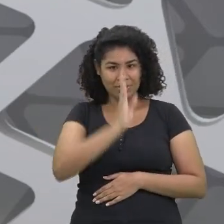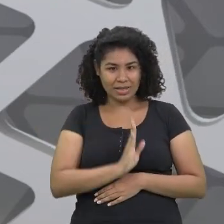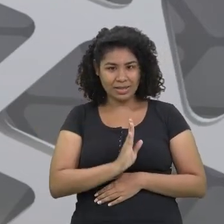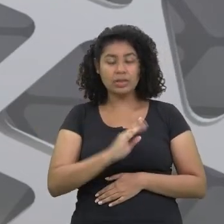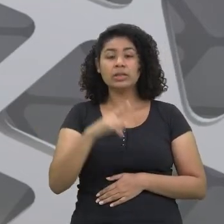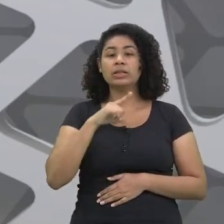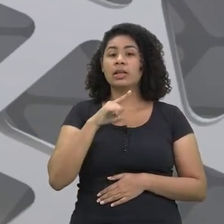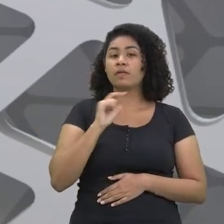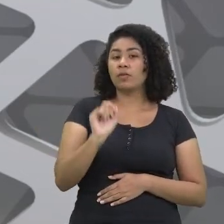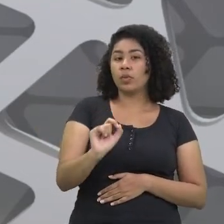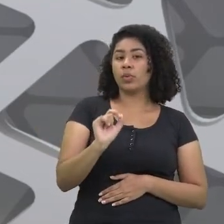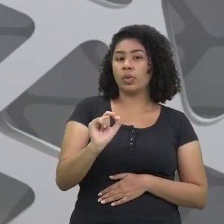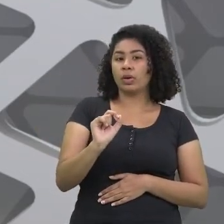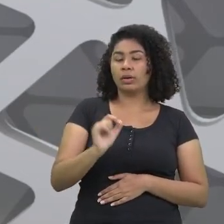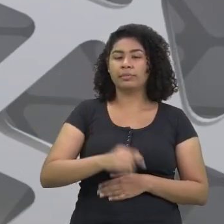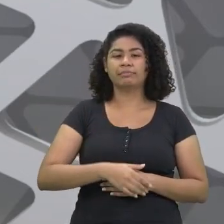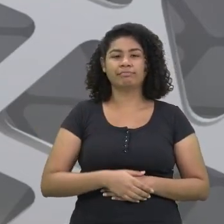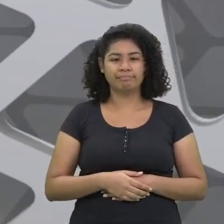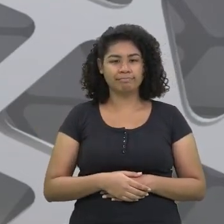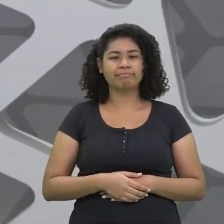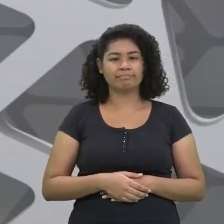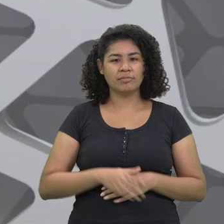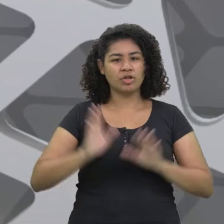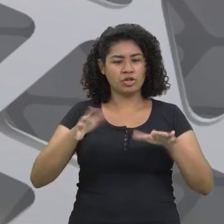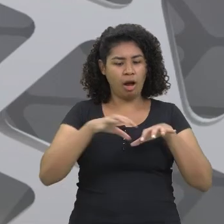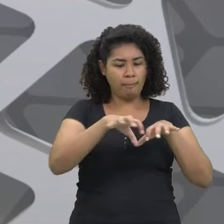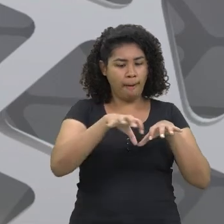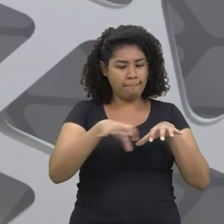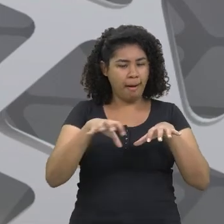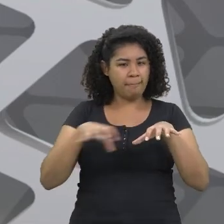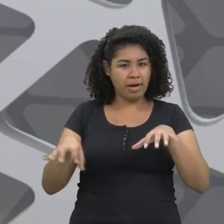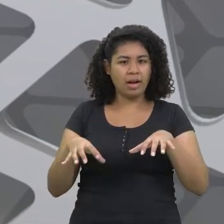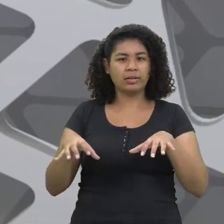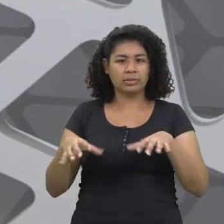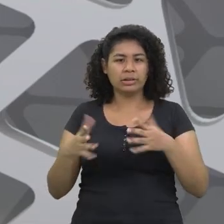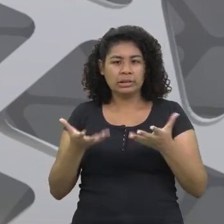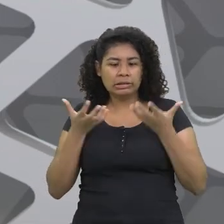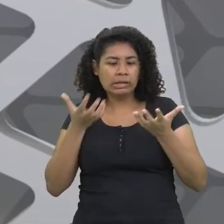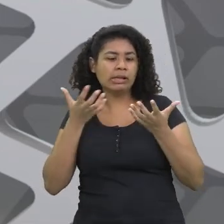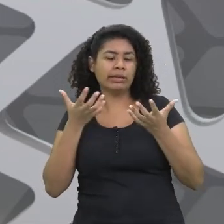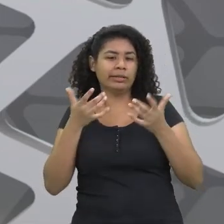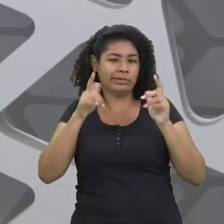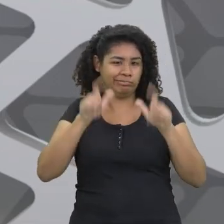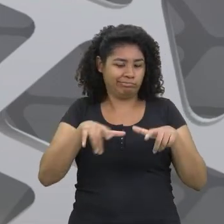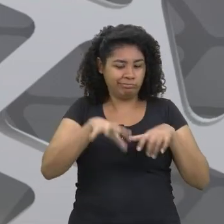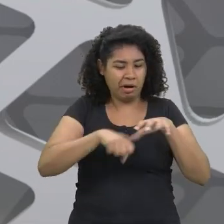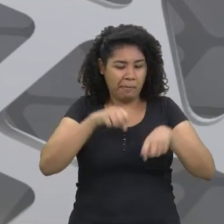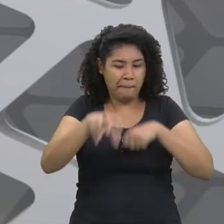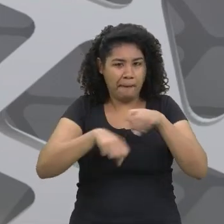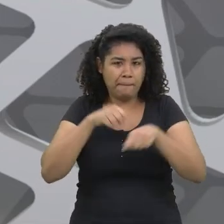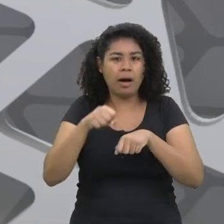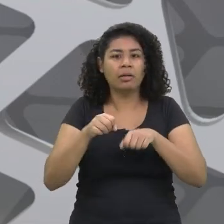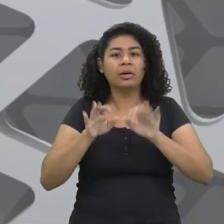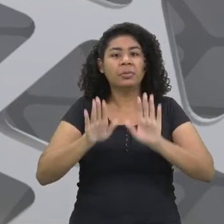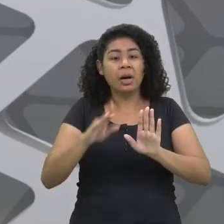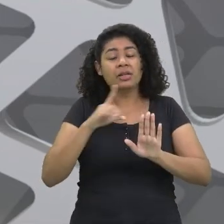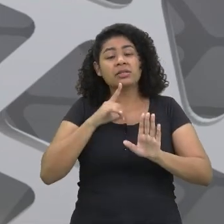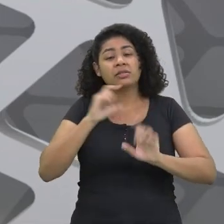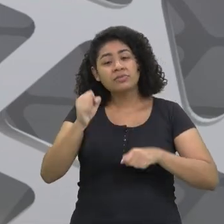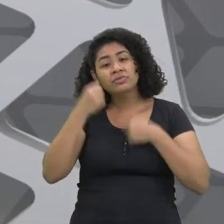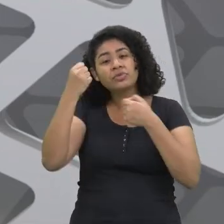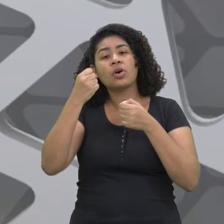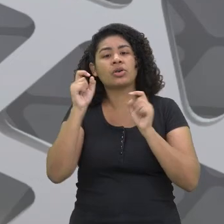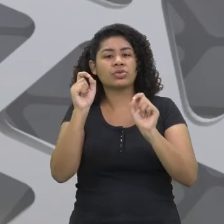claro, definidas as questões territoriais que disputaram esses dois estados nacionais, nós vamos ter fortemente a presença